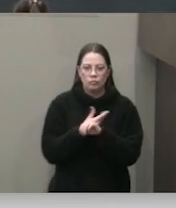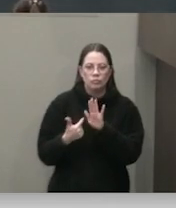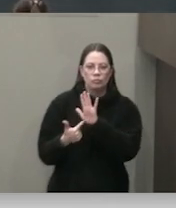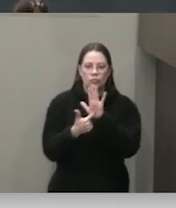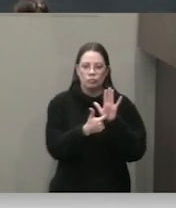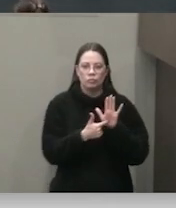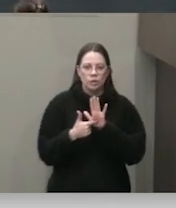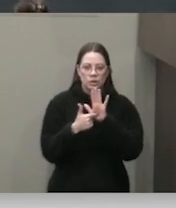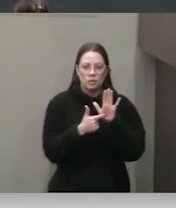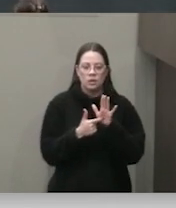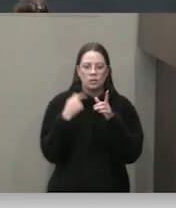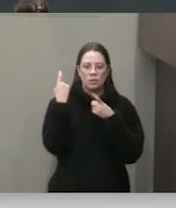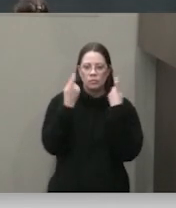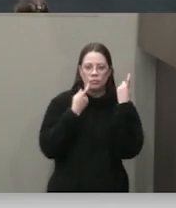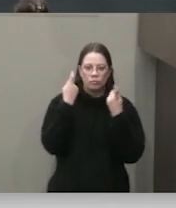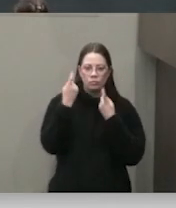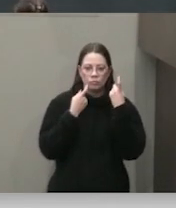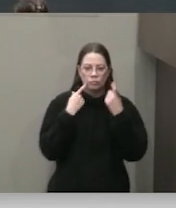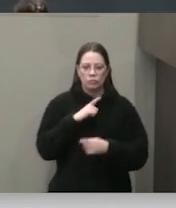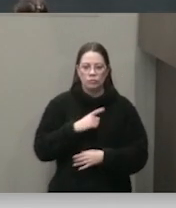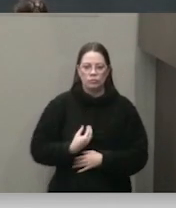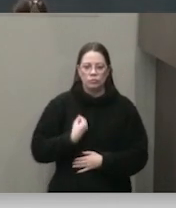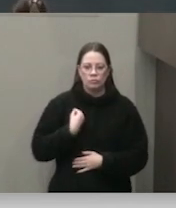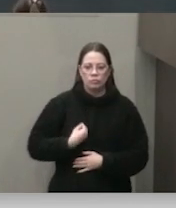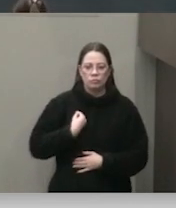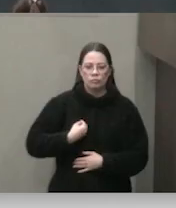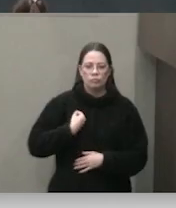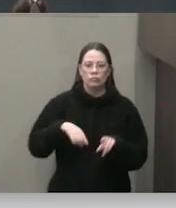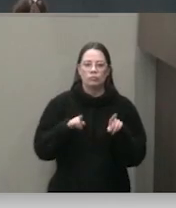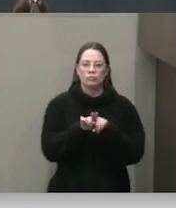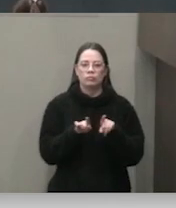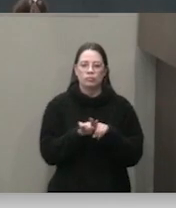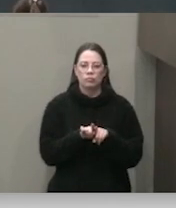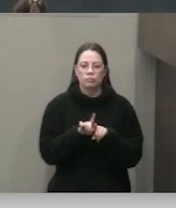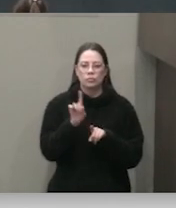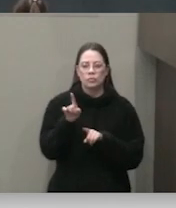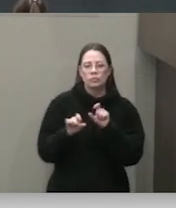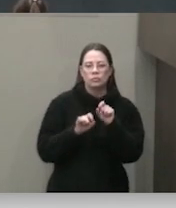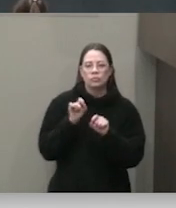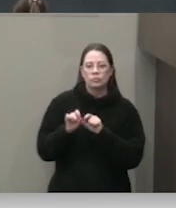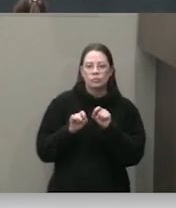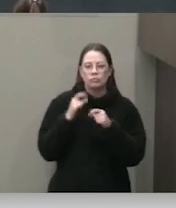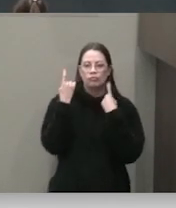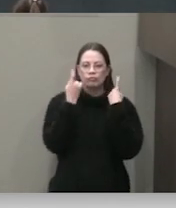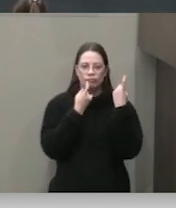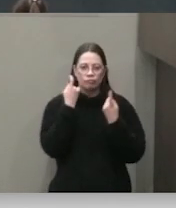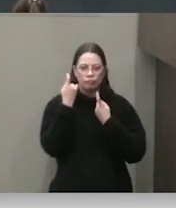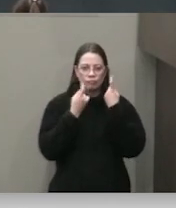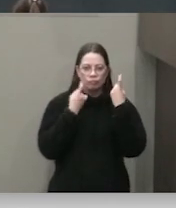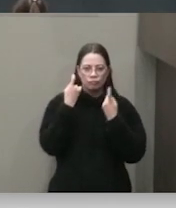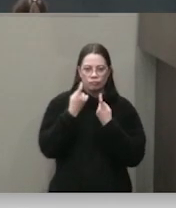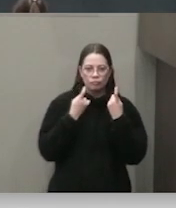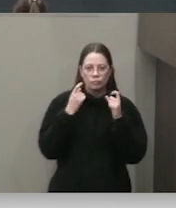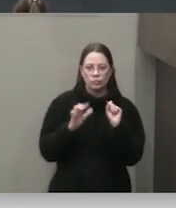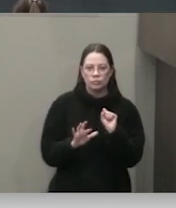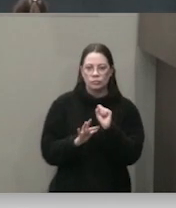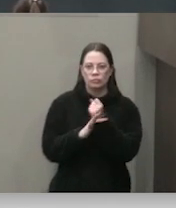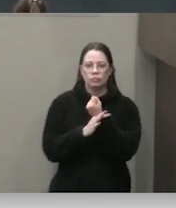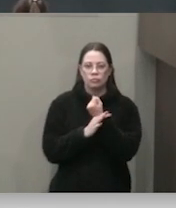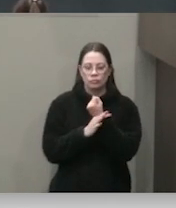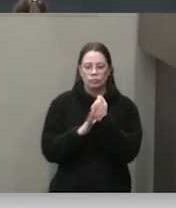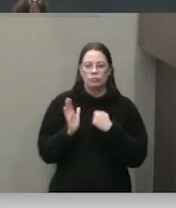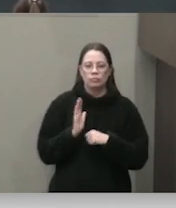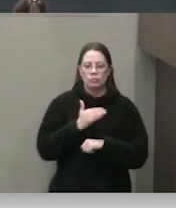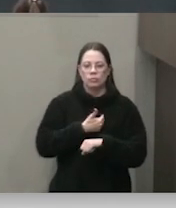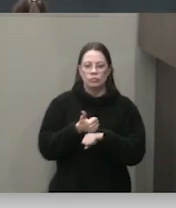essa preocupação, que realmente é algo realmente muito preocupante, até a segurança dos